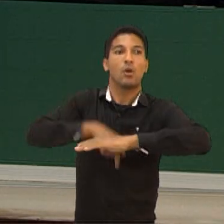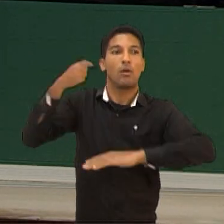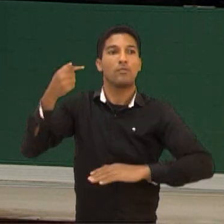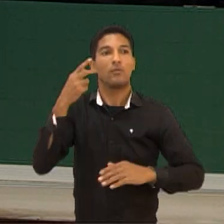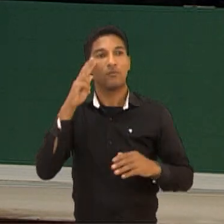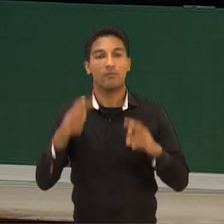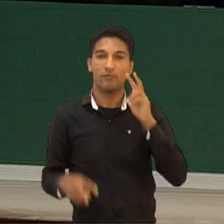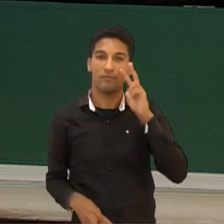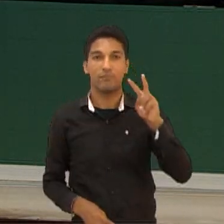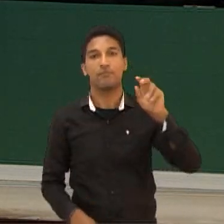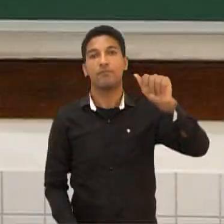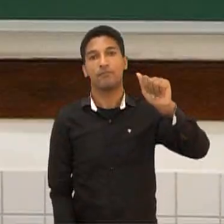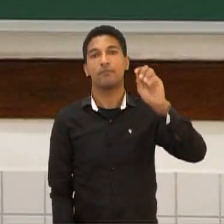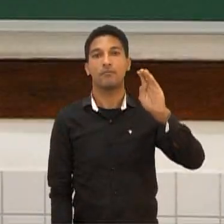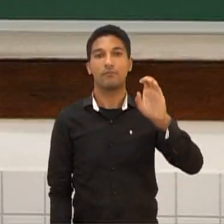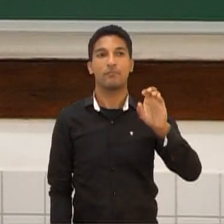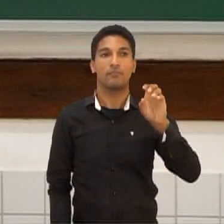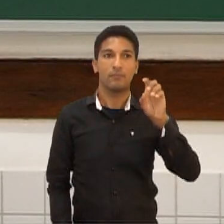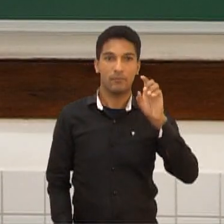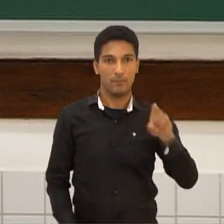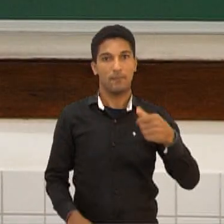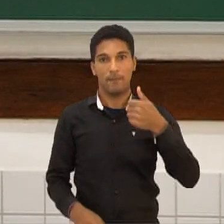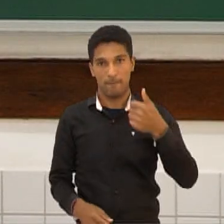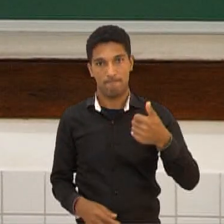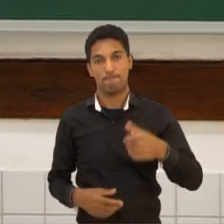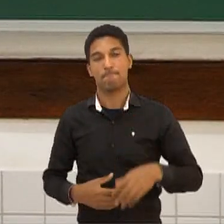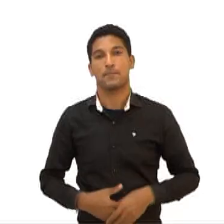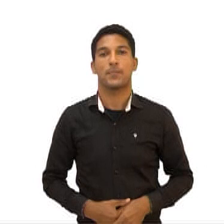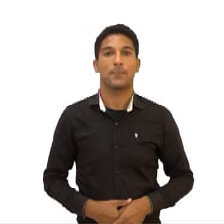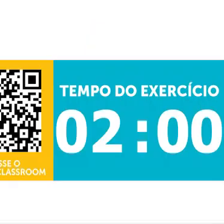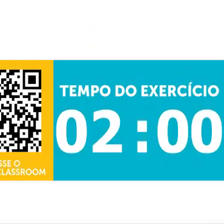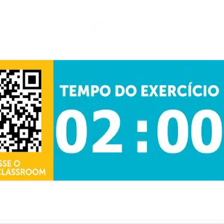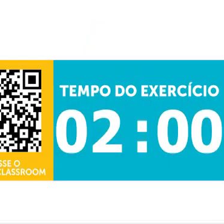Setentrional, letra D. Vai lá, pessoal, fogo aberto, reloginho na tela.